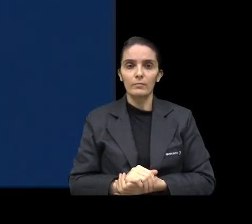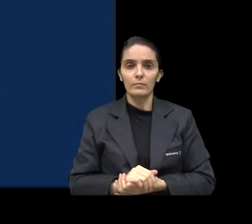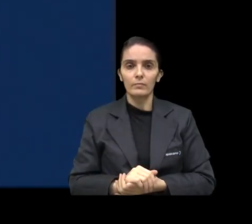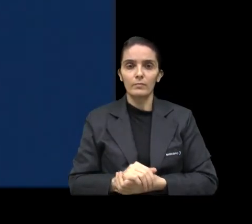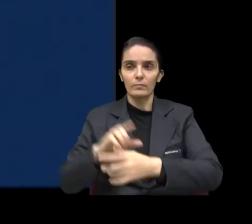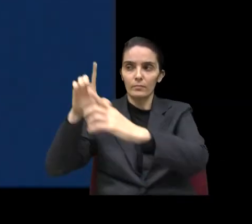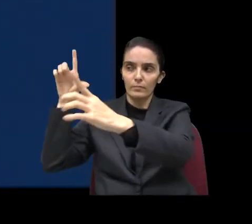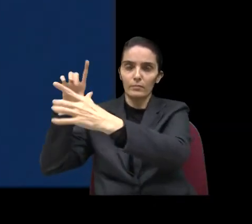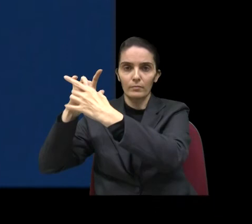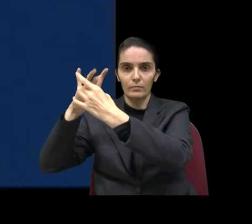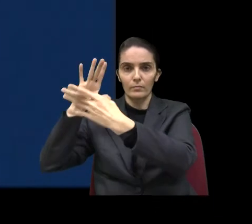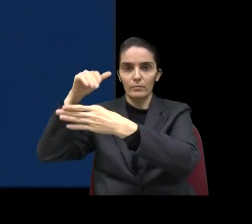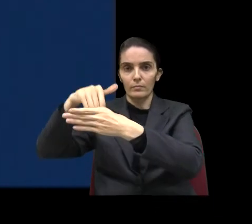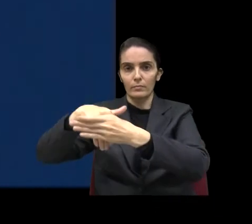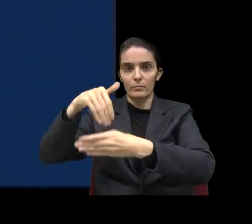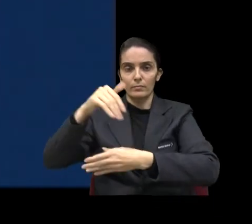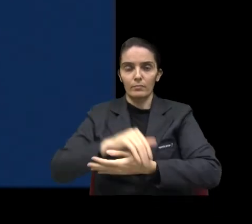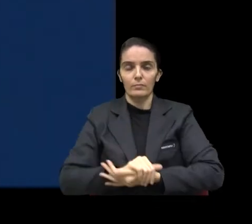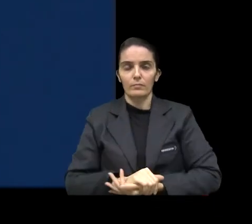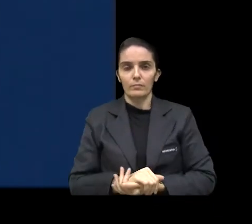façam a votação.